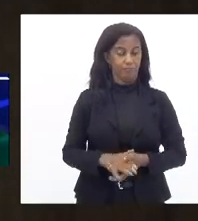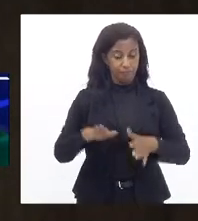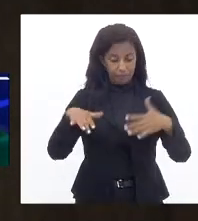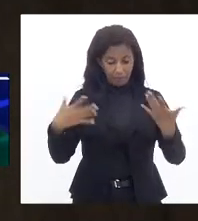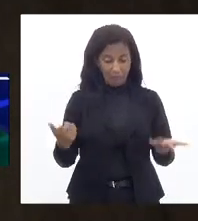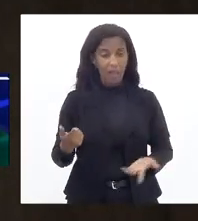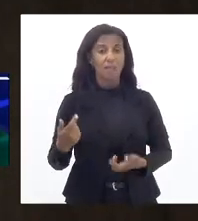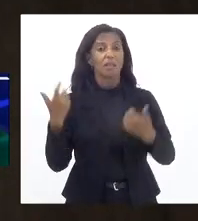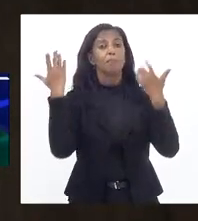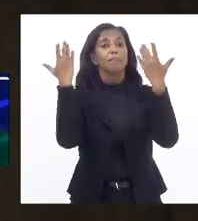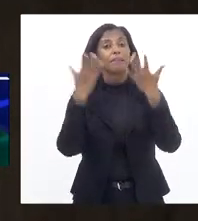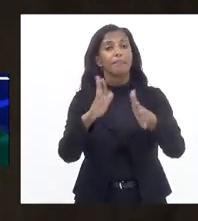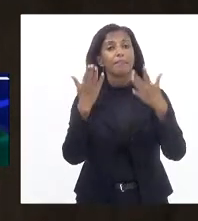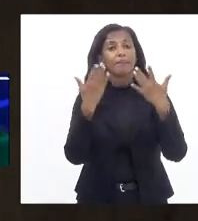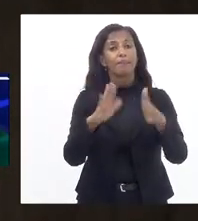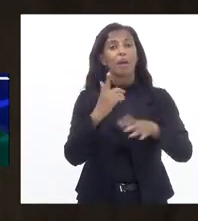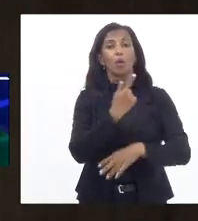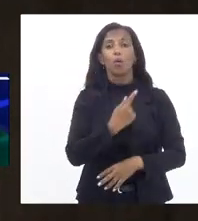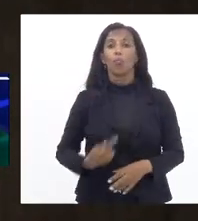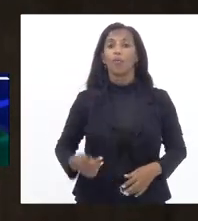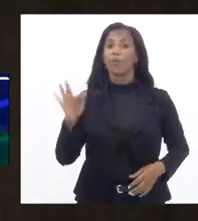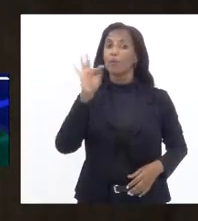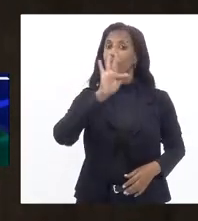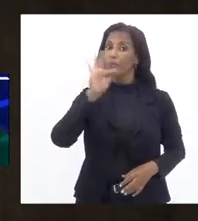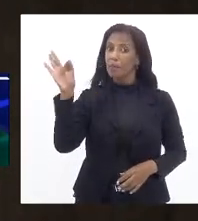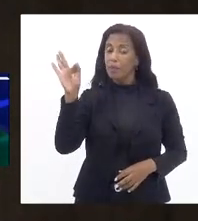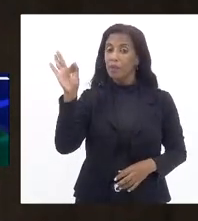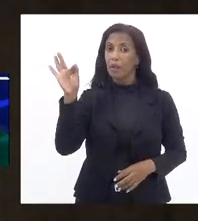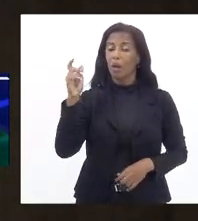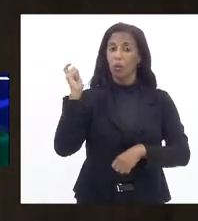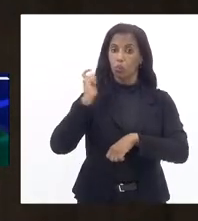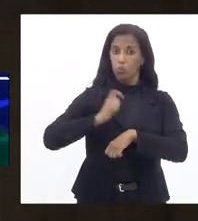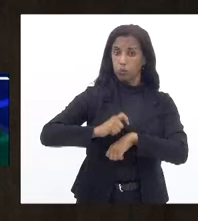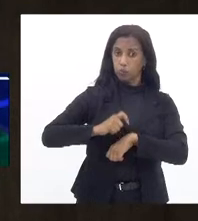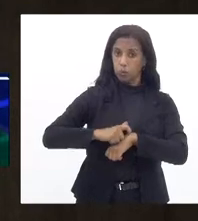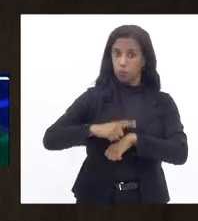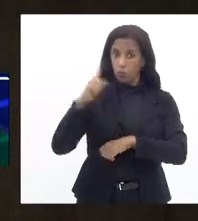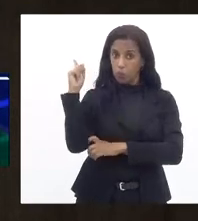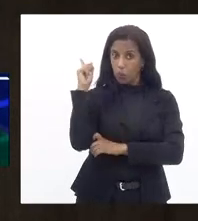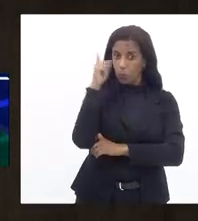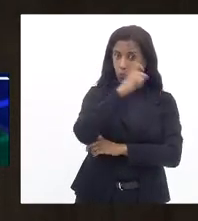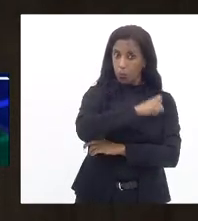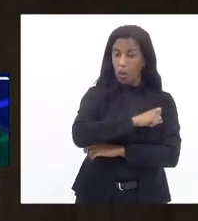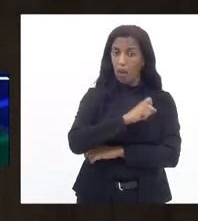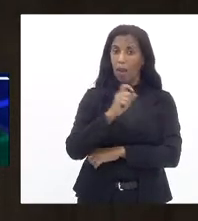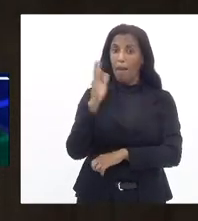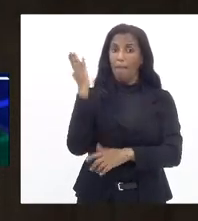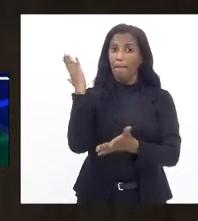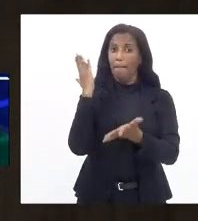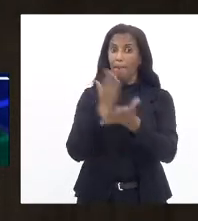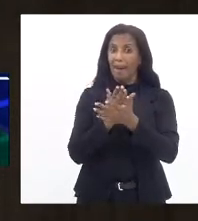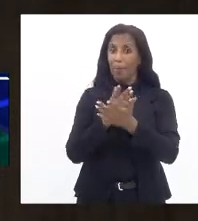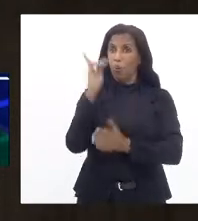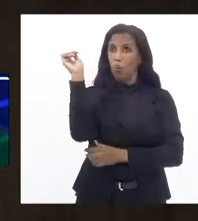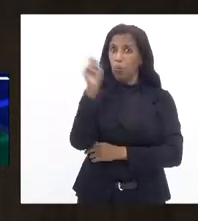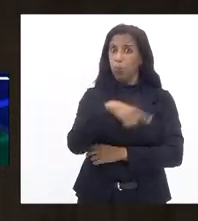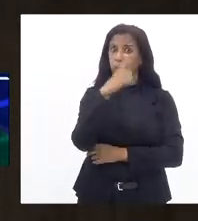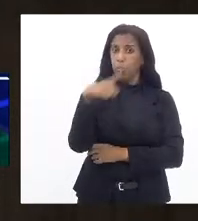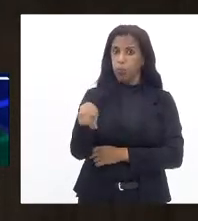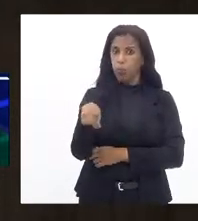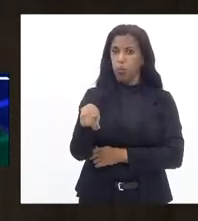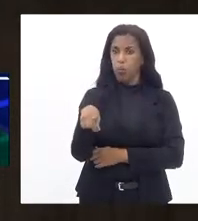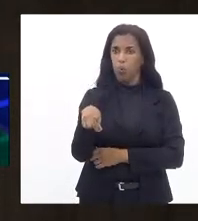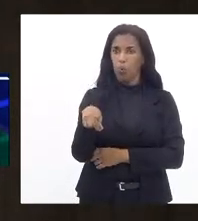que registrar os parabéns ao governo federal que, num momento cruel, mandou cancelar os radares e depois